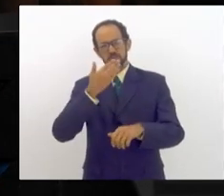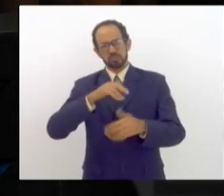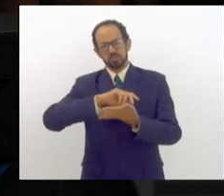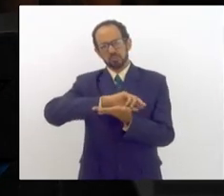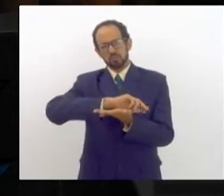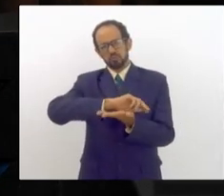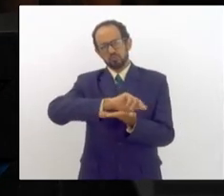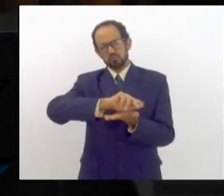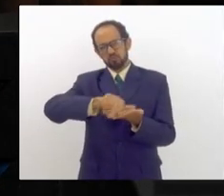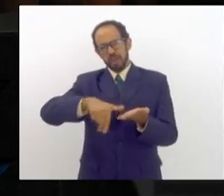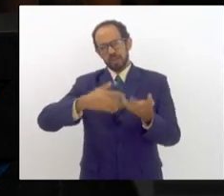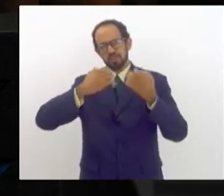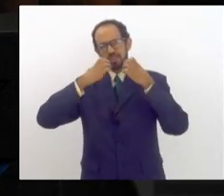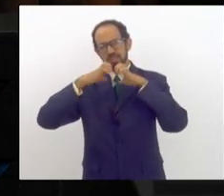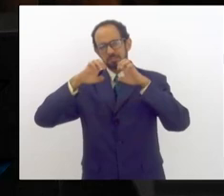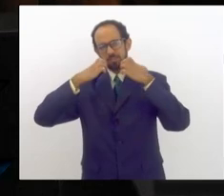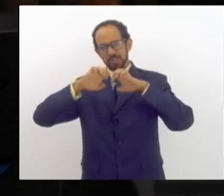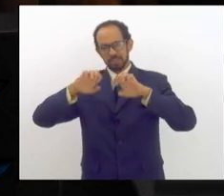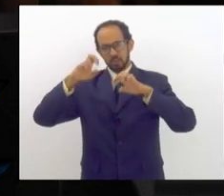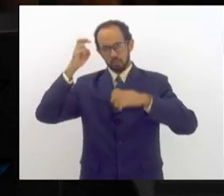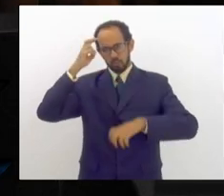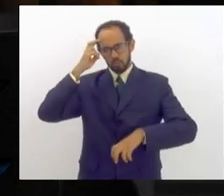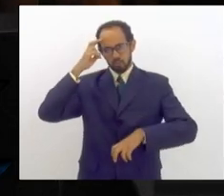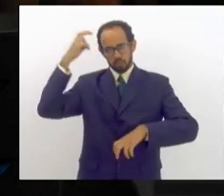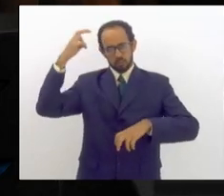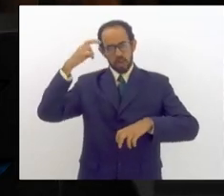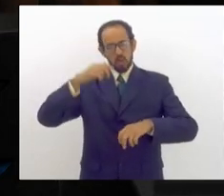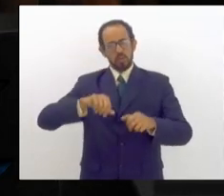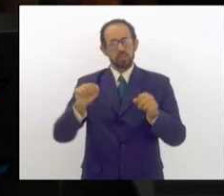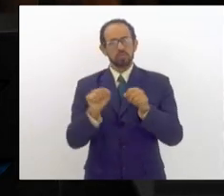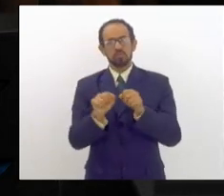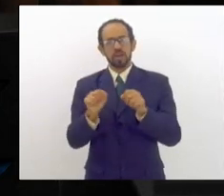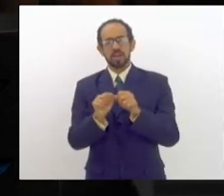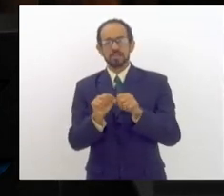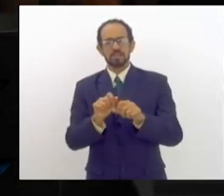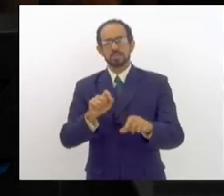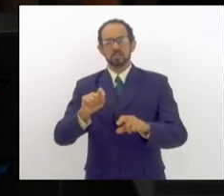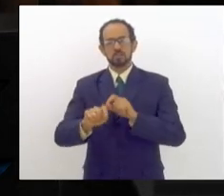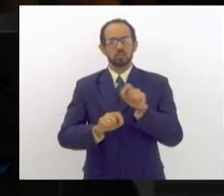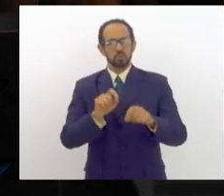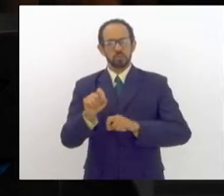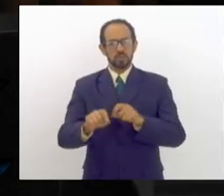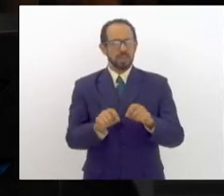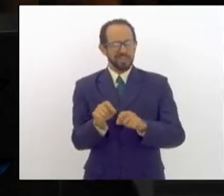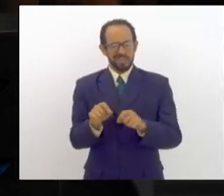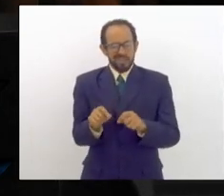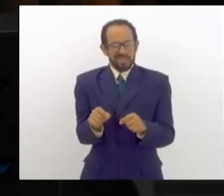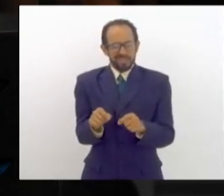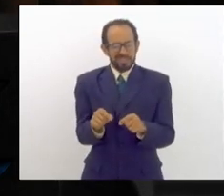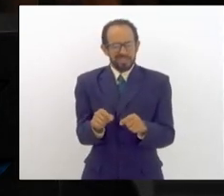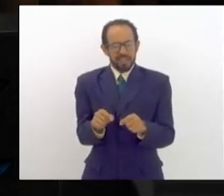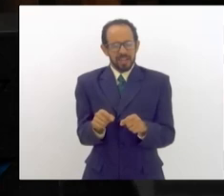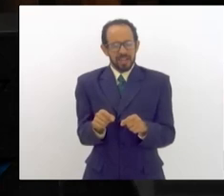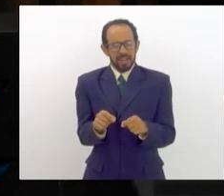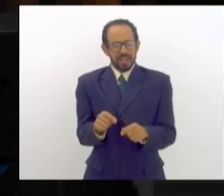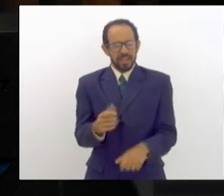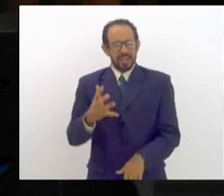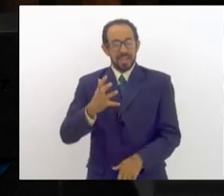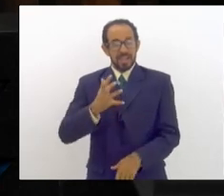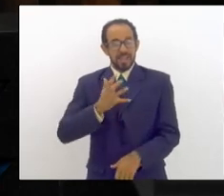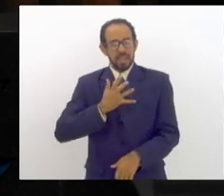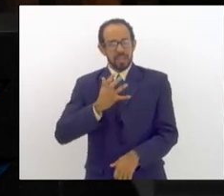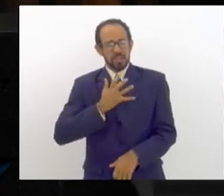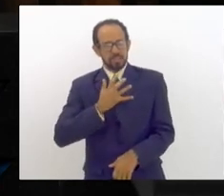nossa cidade essa diversidade é que traz essa essa grande essa grande riqueza